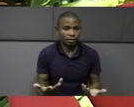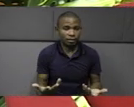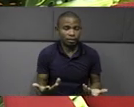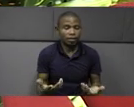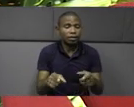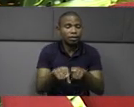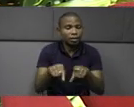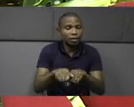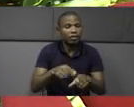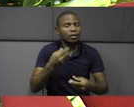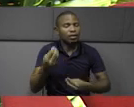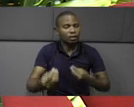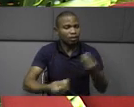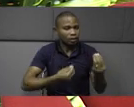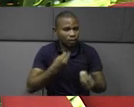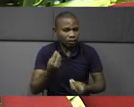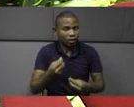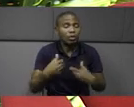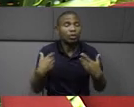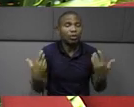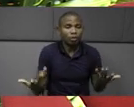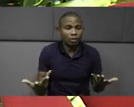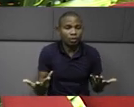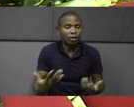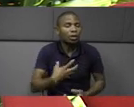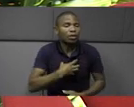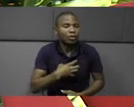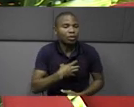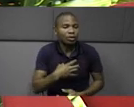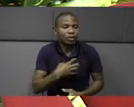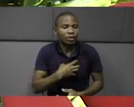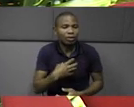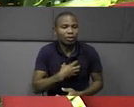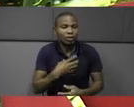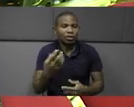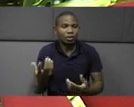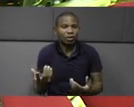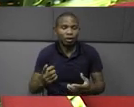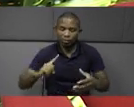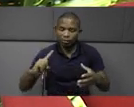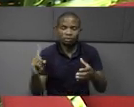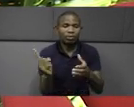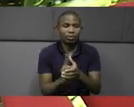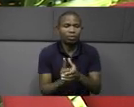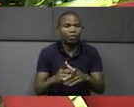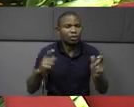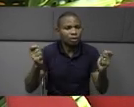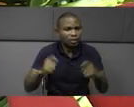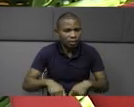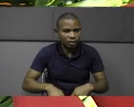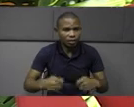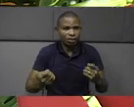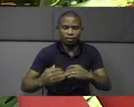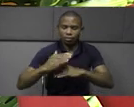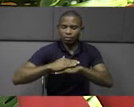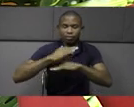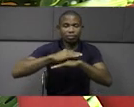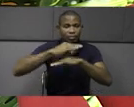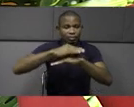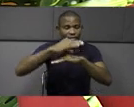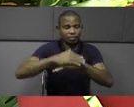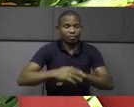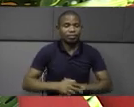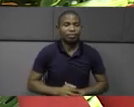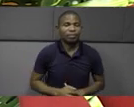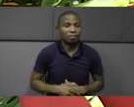e quais formas de inserção é nos territórios das comunidades a gente poderia construir a partir também desta extensão